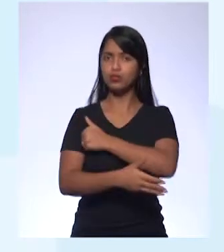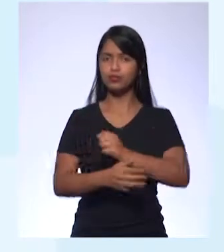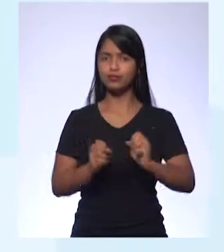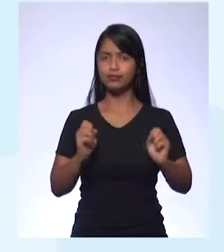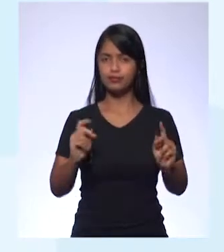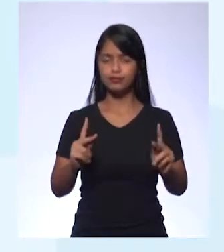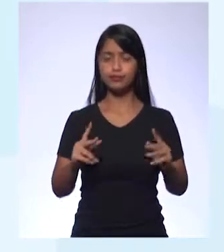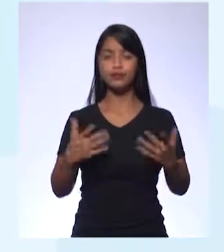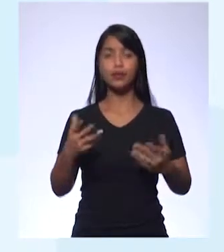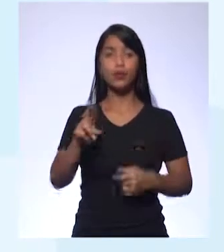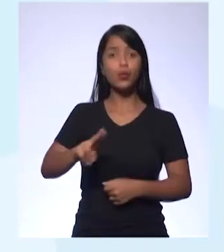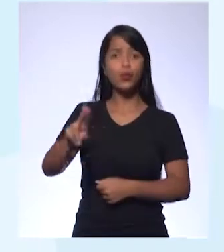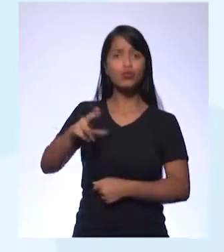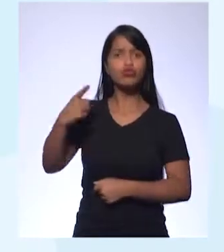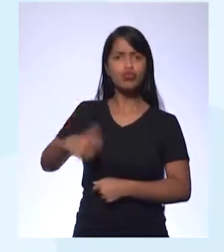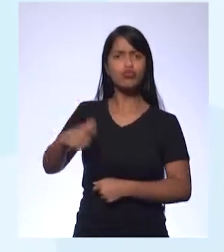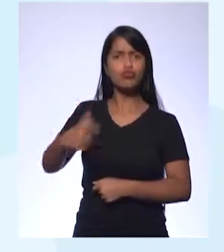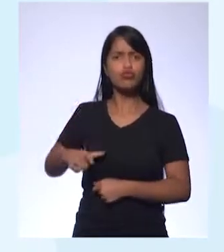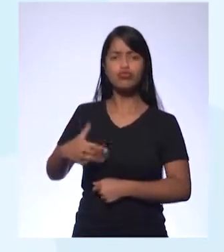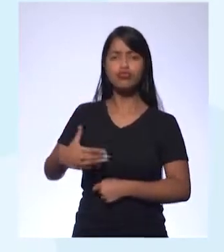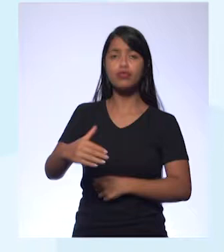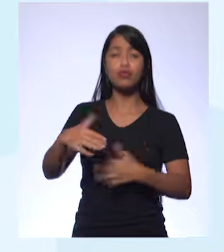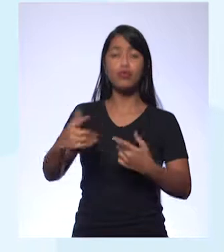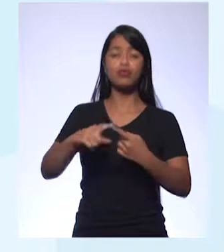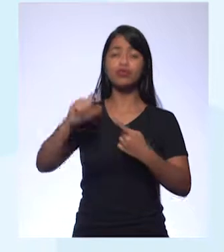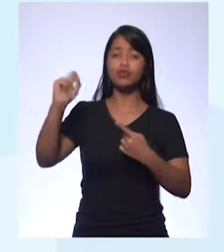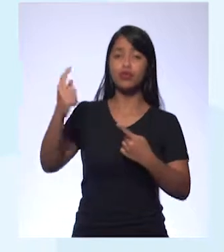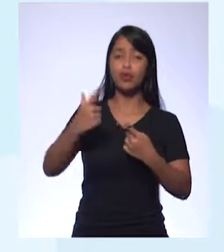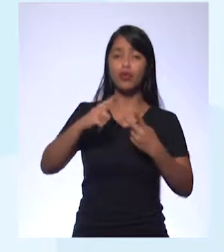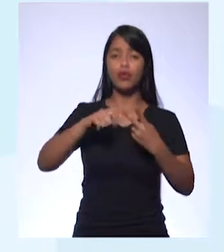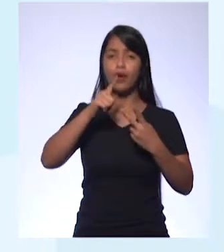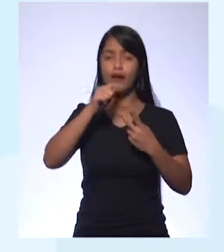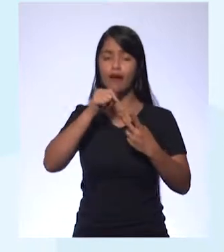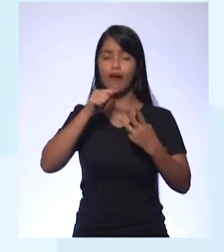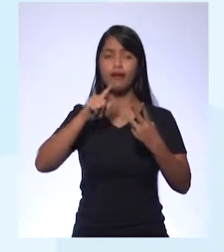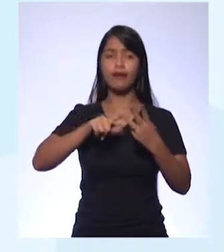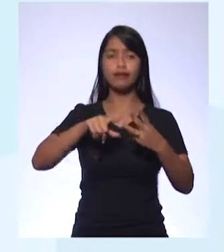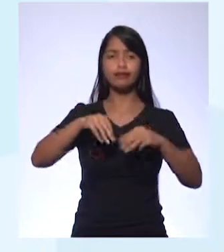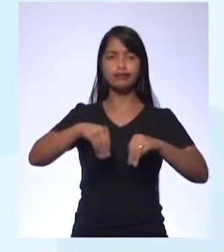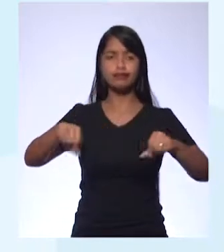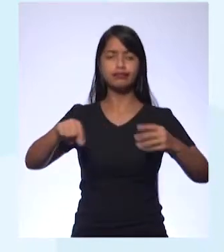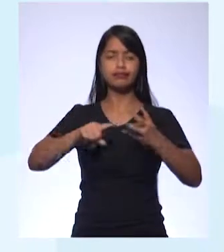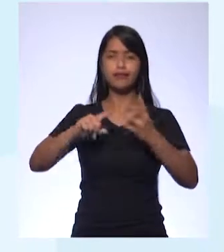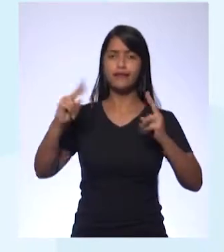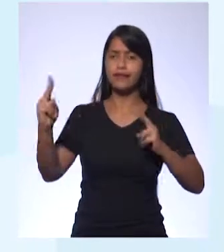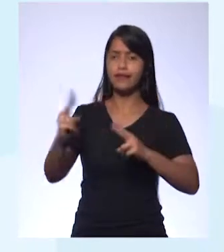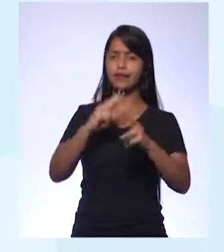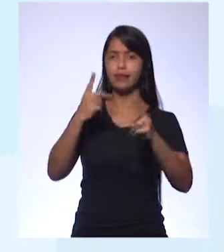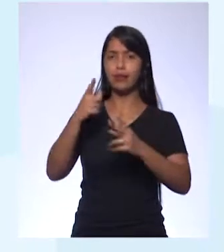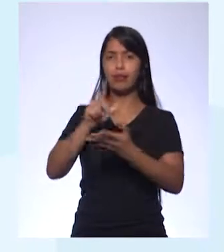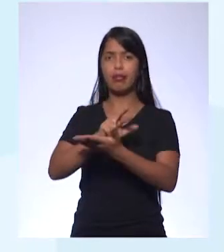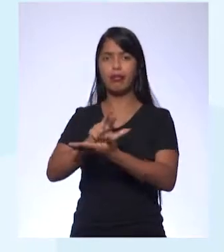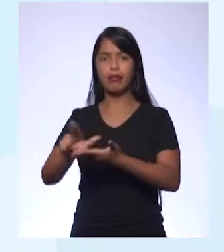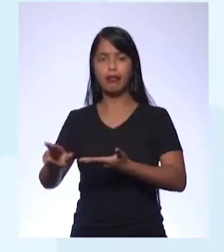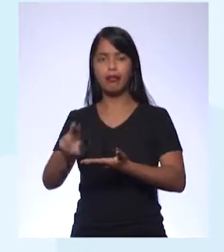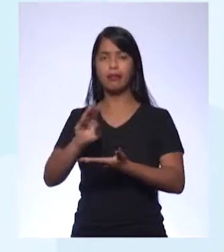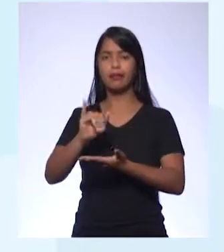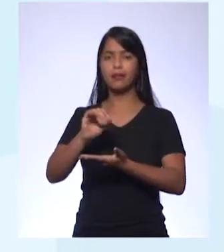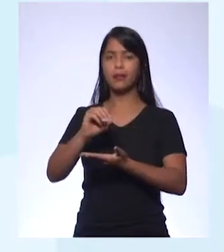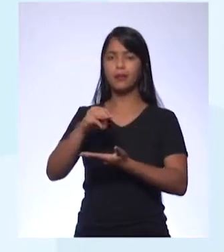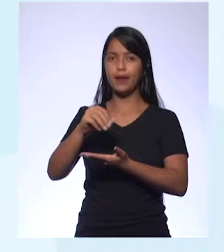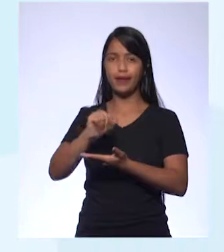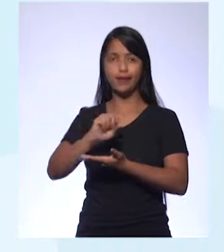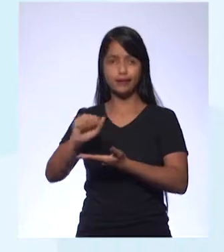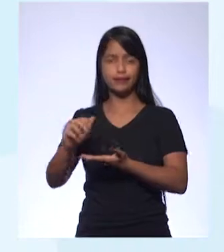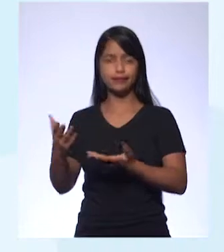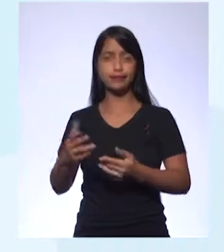bom? Então, assim, renováveis, está lá, ó, sol, maré, vegetação, eólica, geotérmica, entre outras, né? Vocês falaram aí de biomassa, etc e tal.